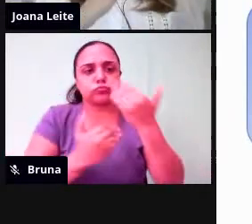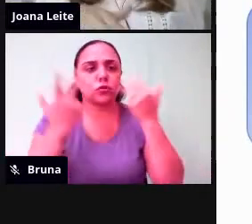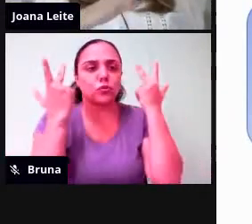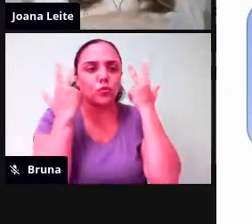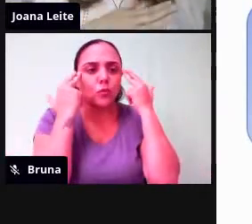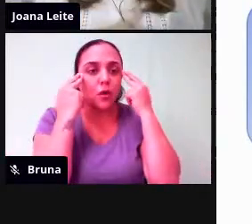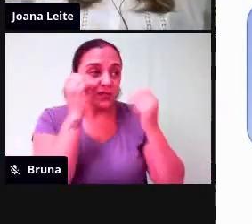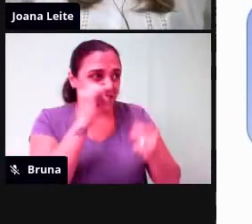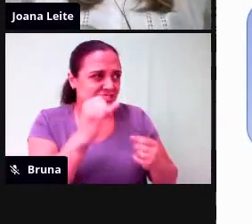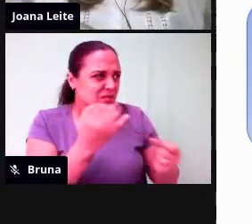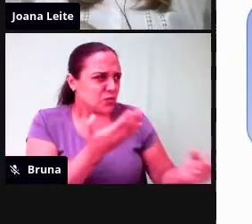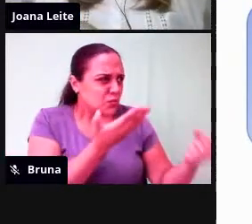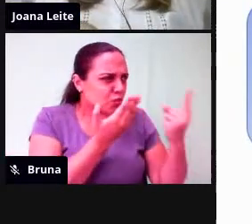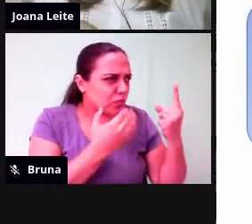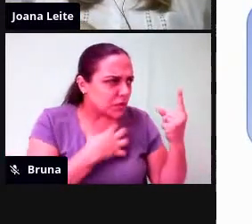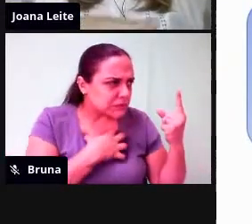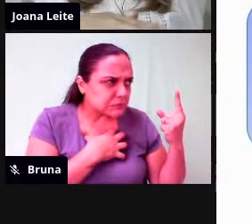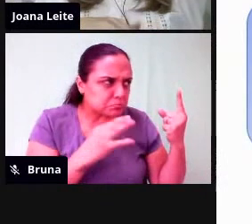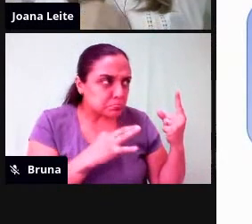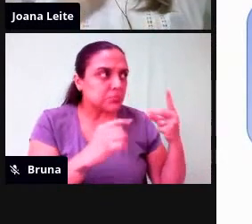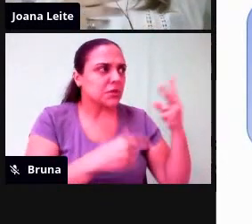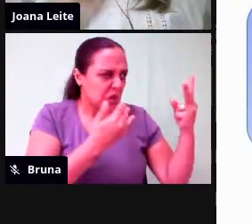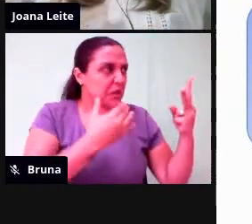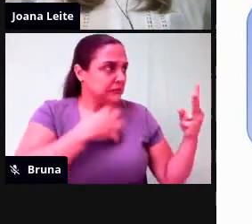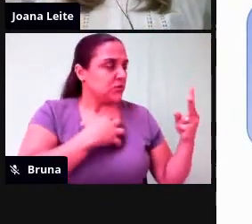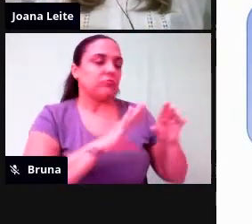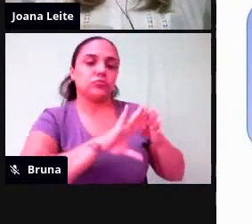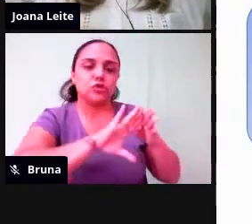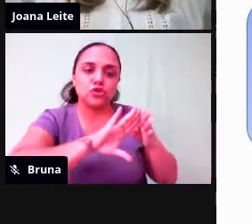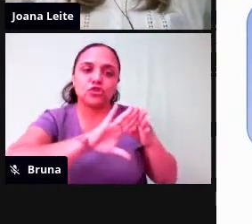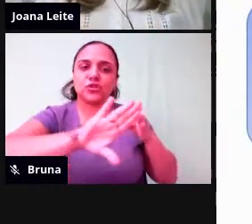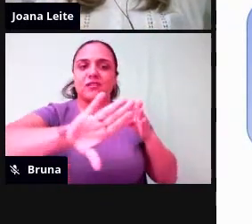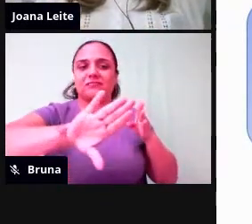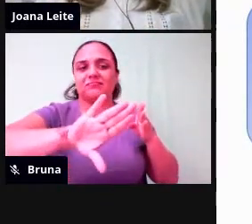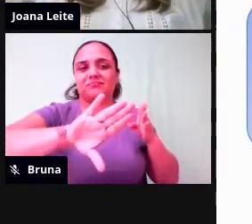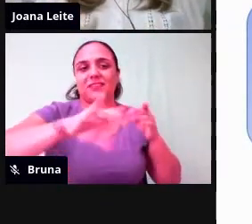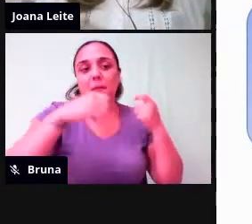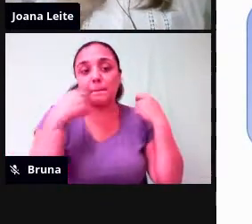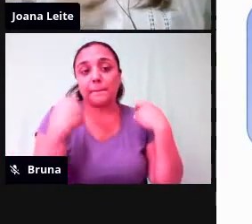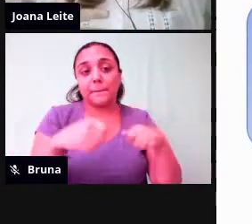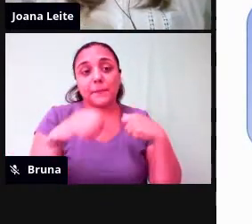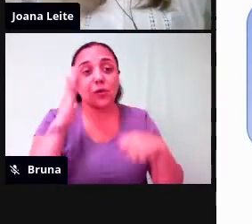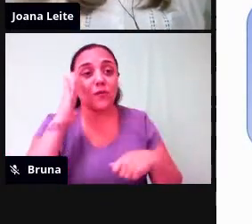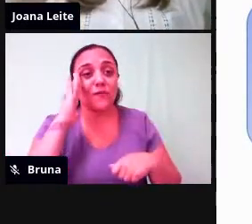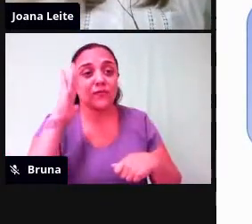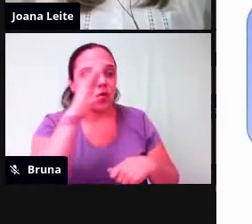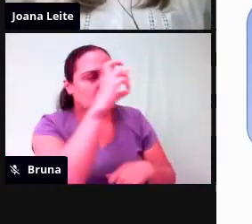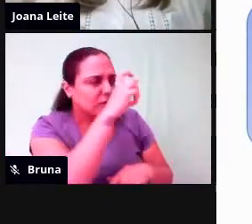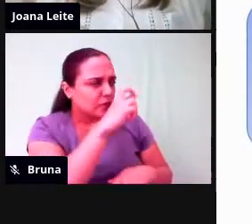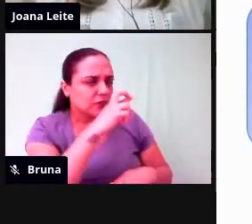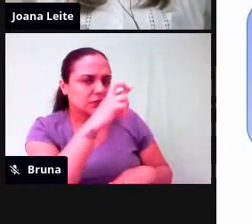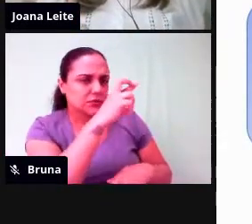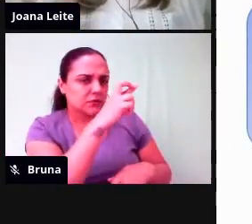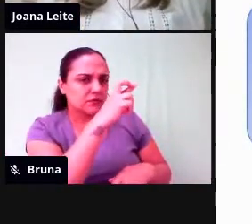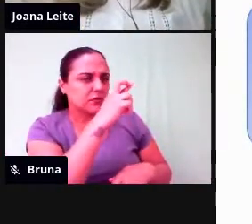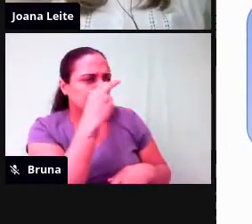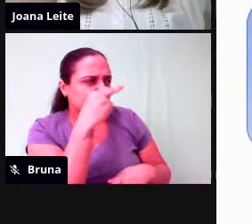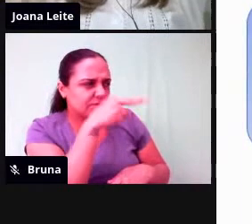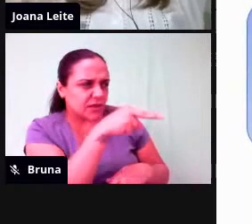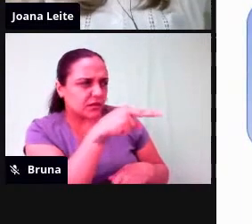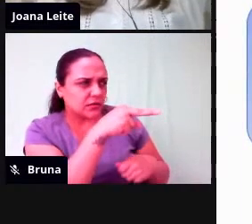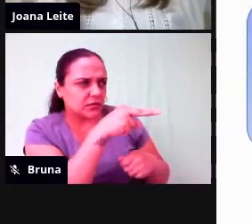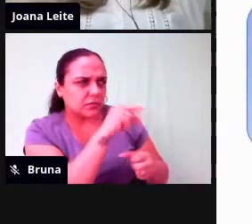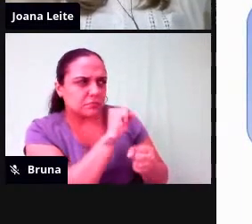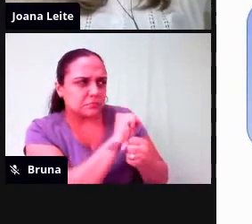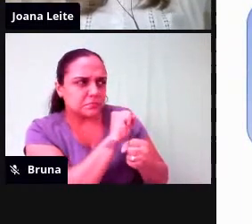aquele alimento, significa que ela ainda é sensível àquele alimento, que é um alimento que ela não está ainda conseguindo digerir bem. Se não, a gente vai deixar aquele alimento na dieta e